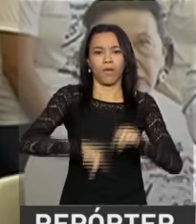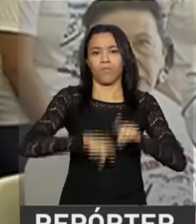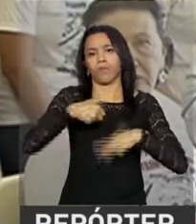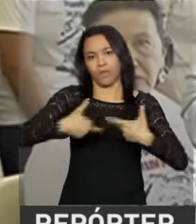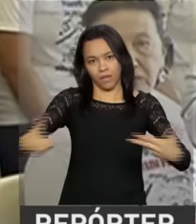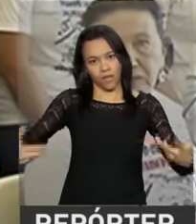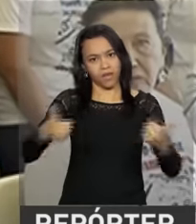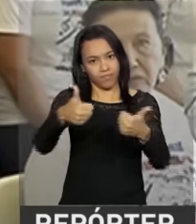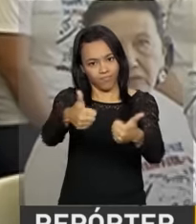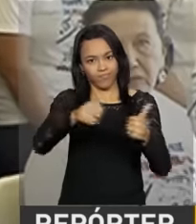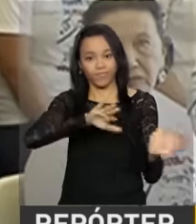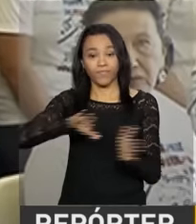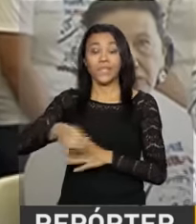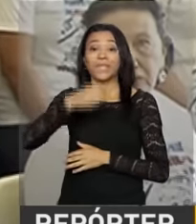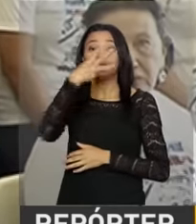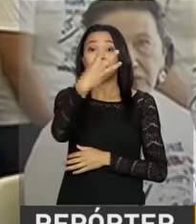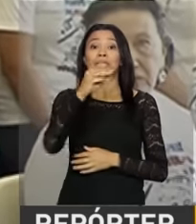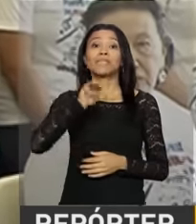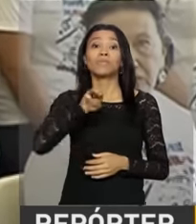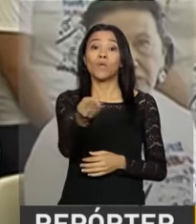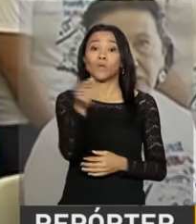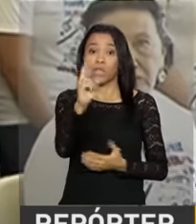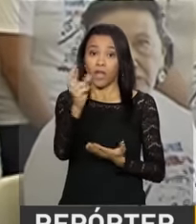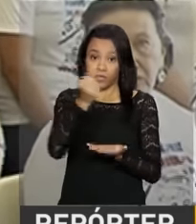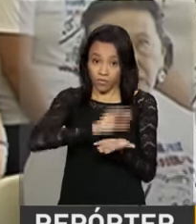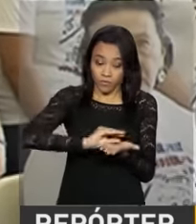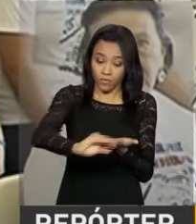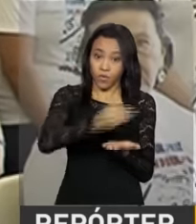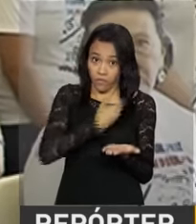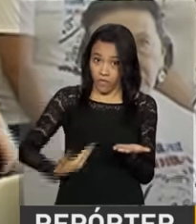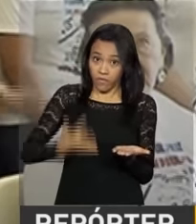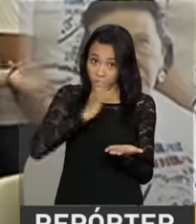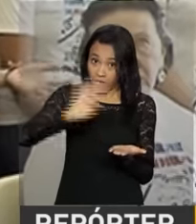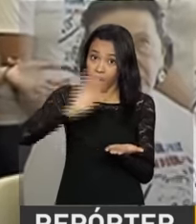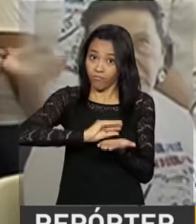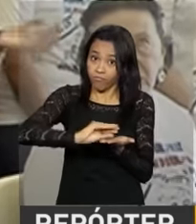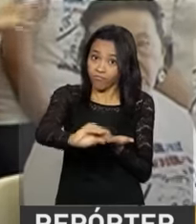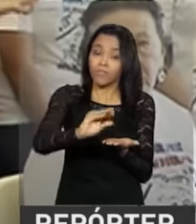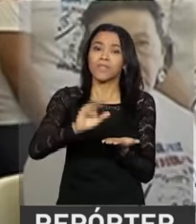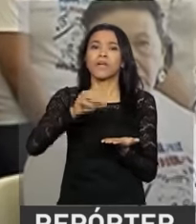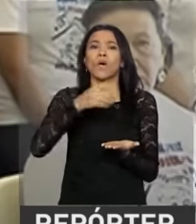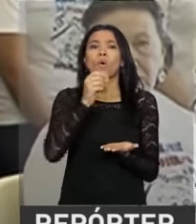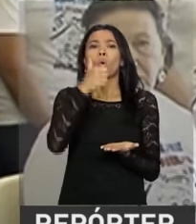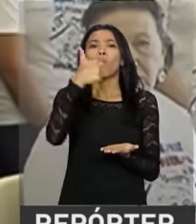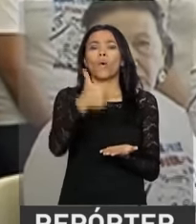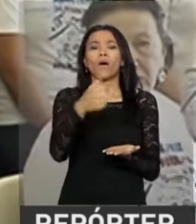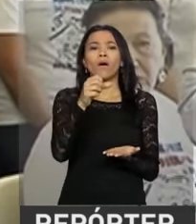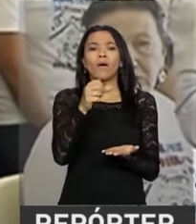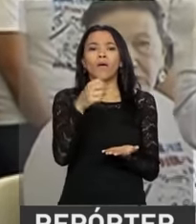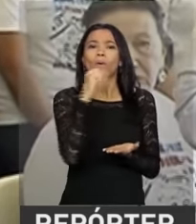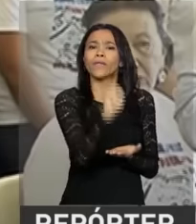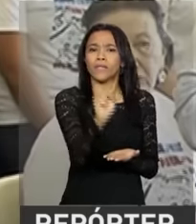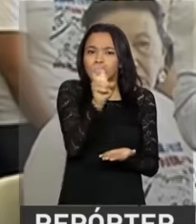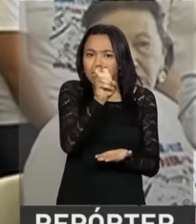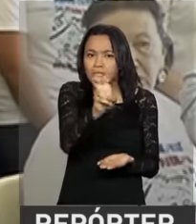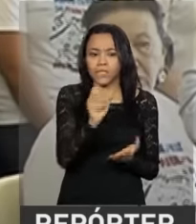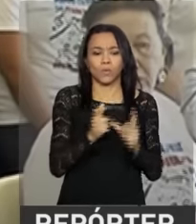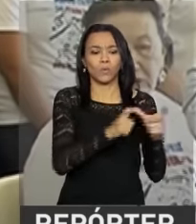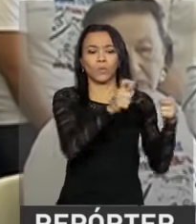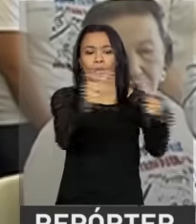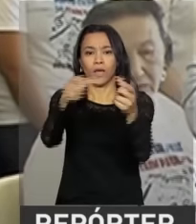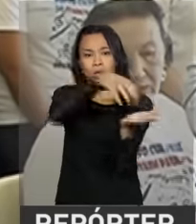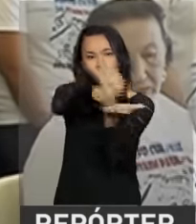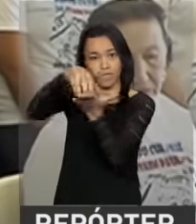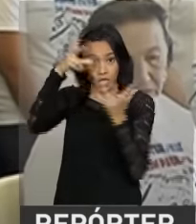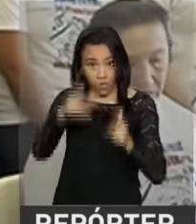O repasse de 3 milhões de reais do governo federal vai beneficiar 85 pontos de cultura da cidade, como esse aqui da Zona